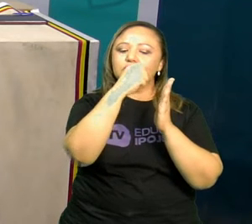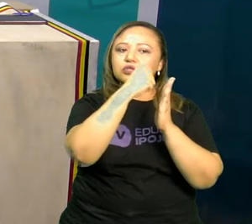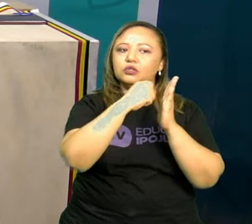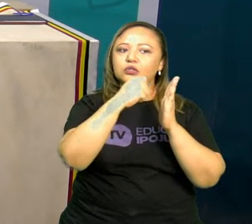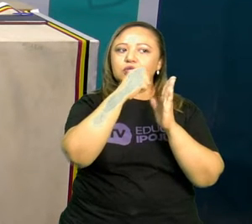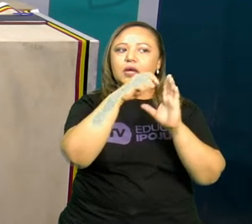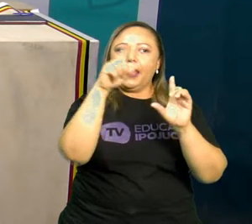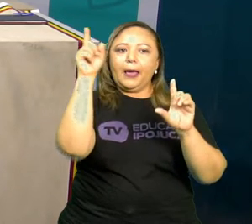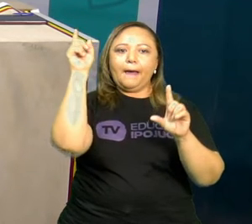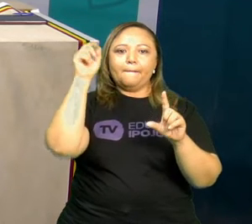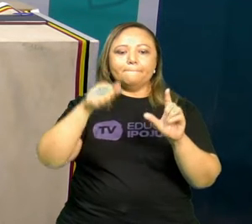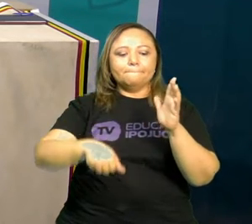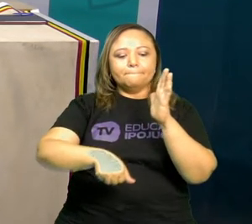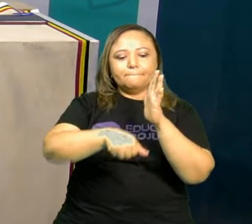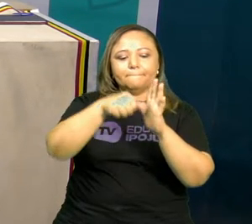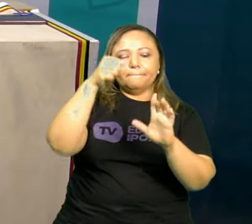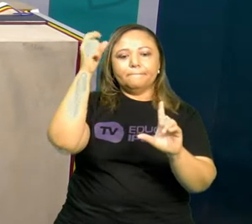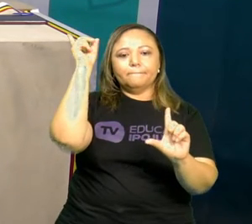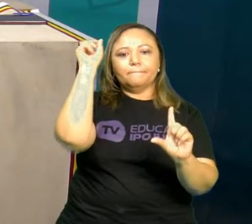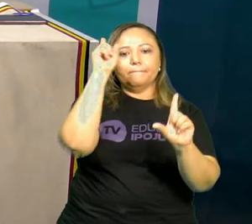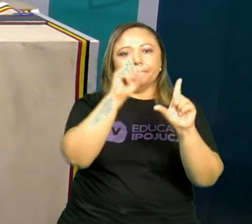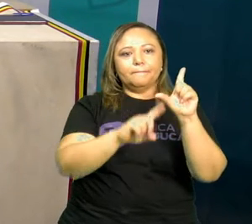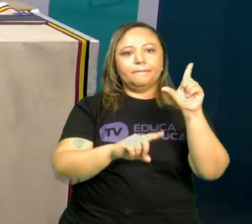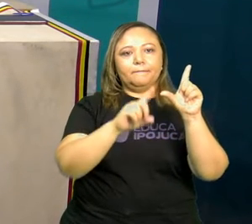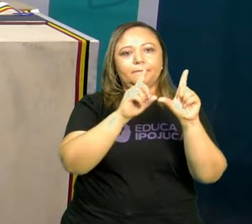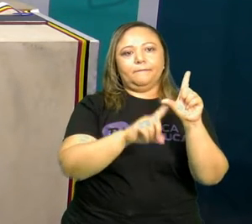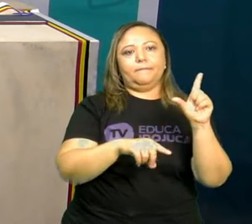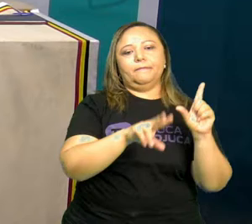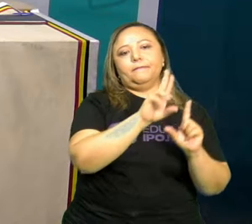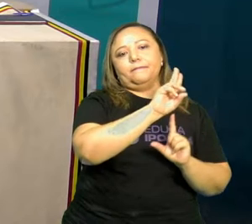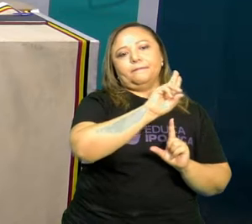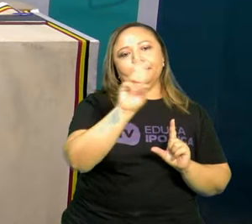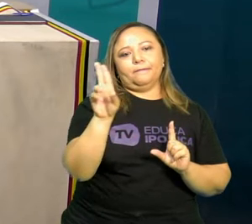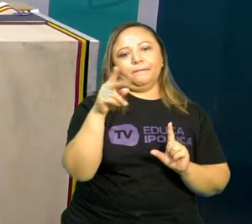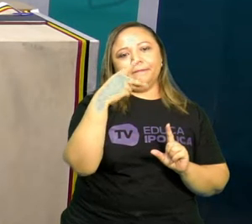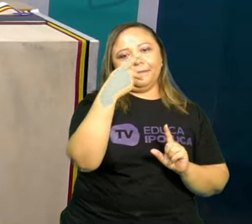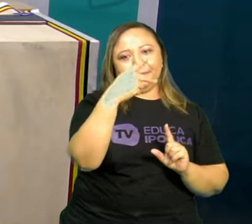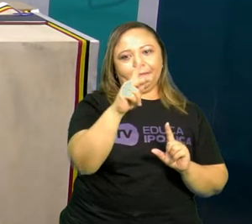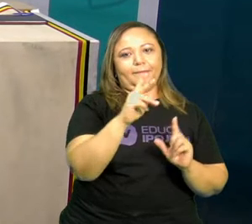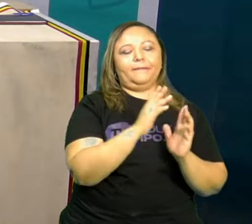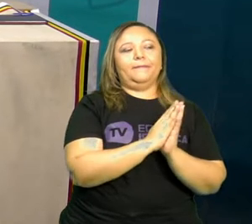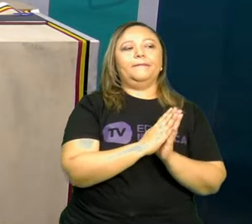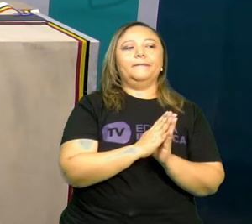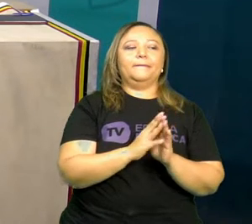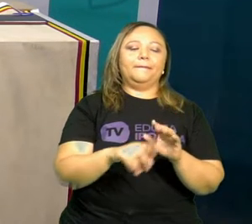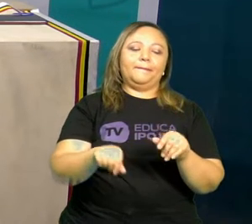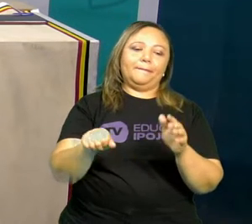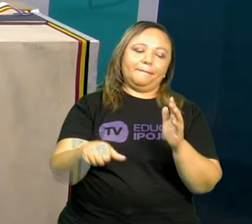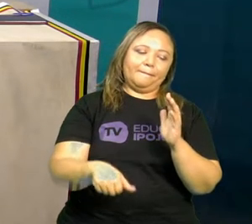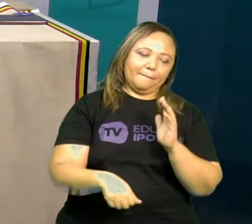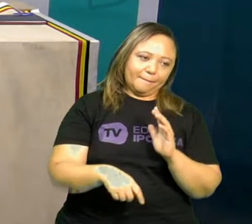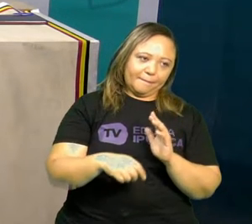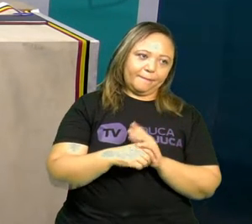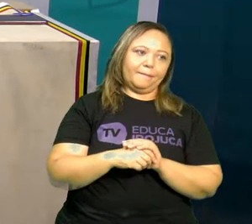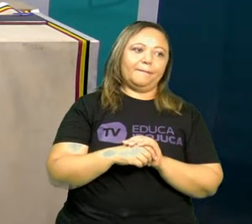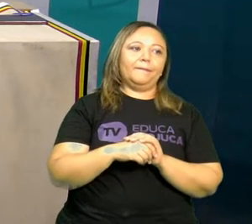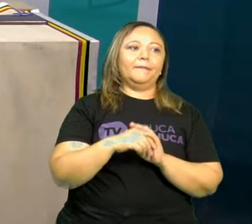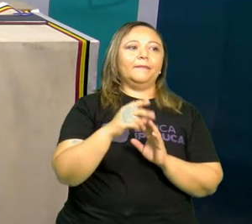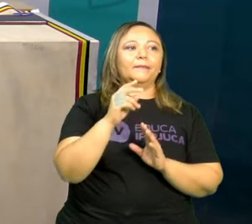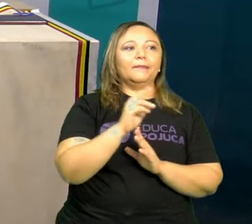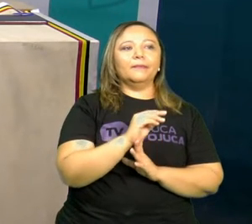a primeira letrinha do seu nome. A primeira letrinha do seu